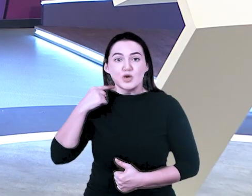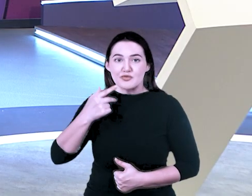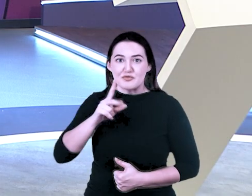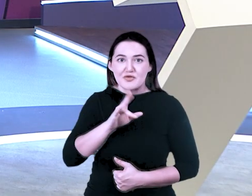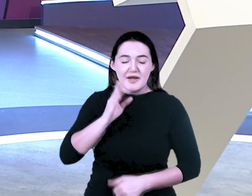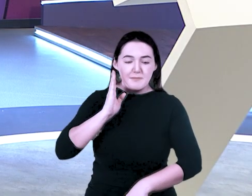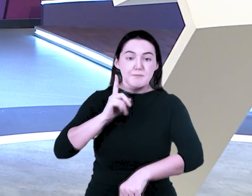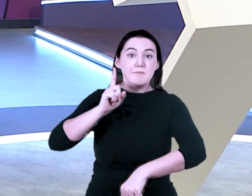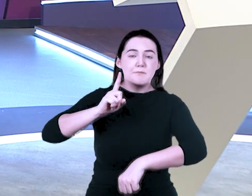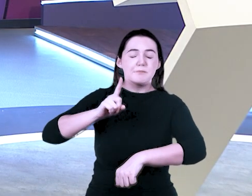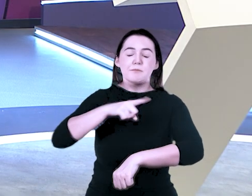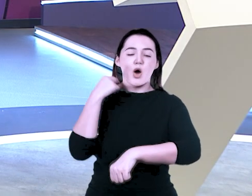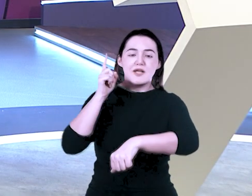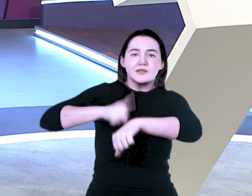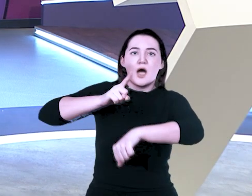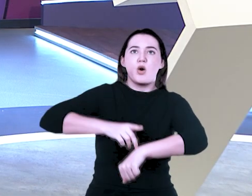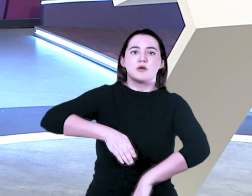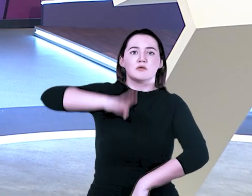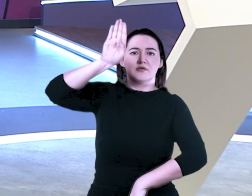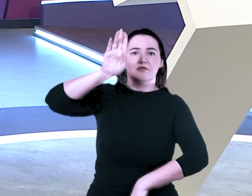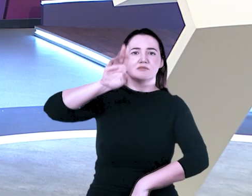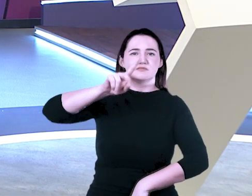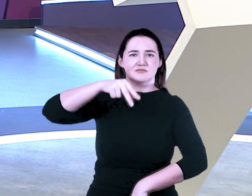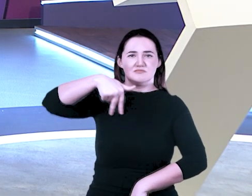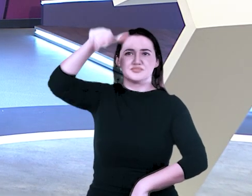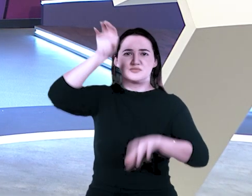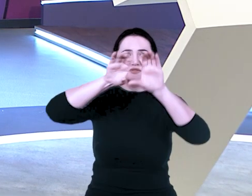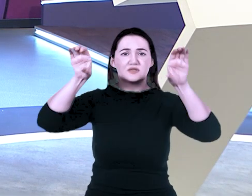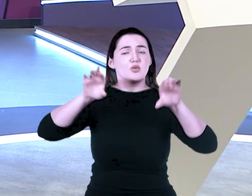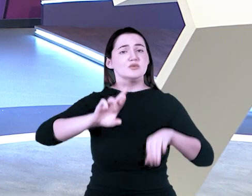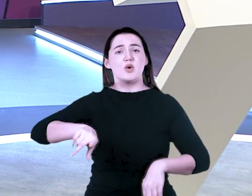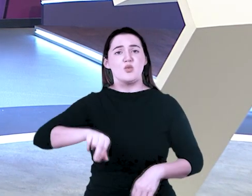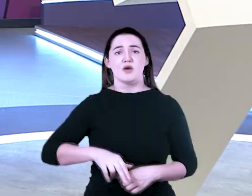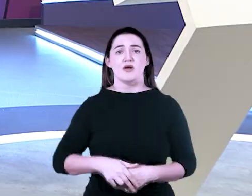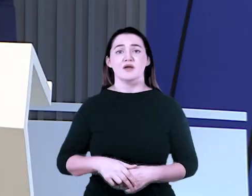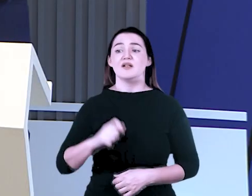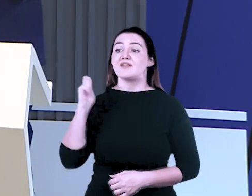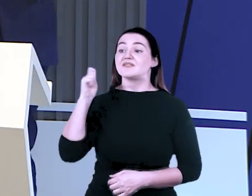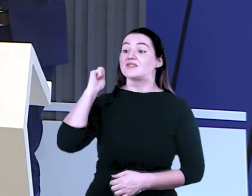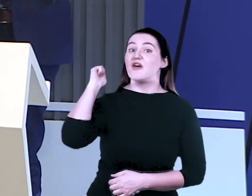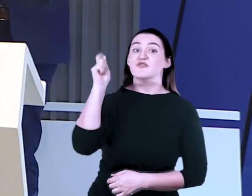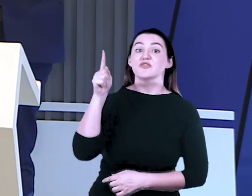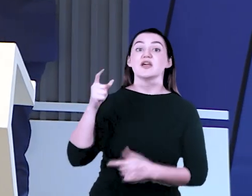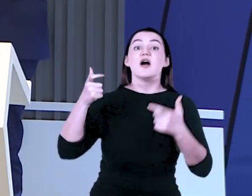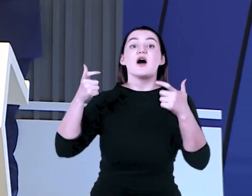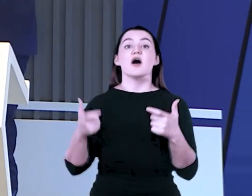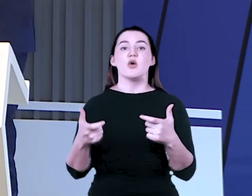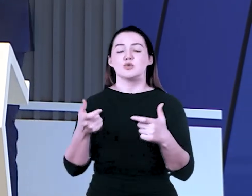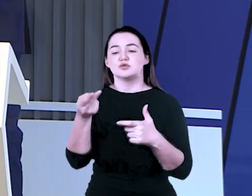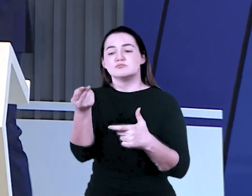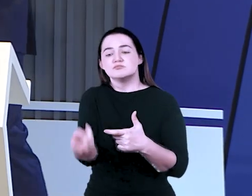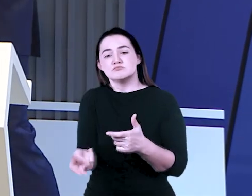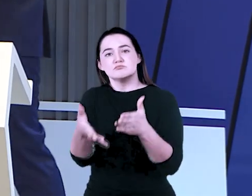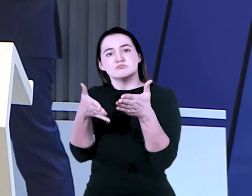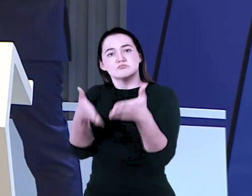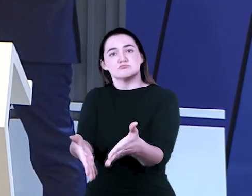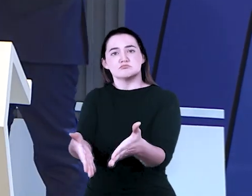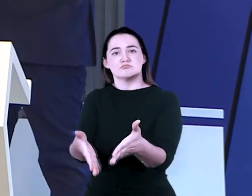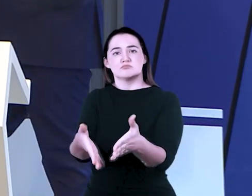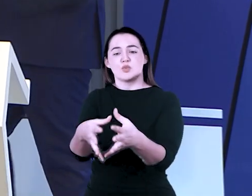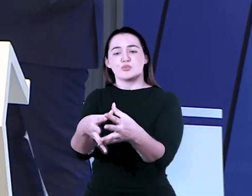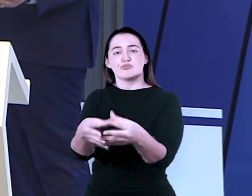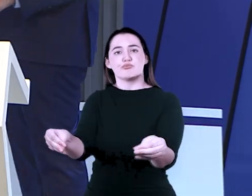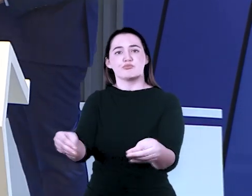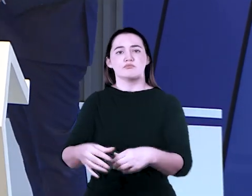céu, mas permanecem no sono inconsciente da sepultura, aguardando o dia da volta de